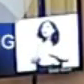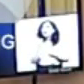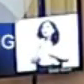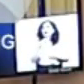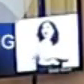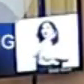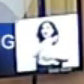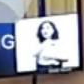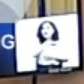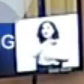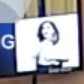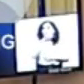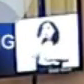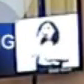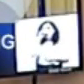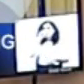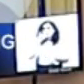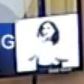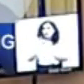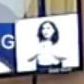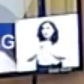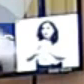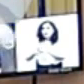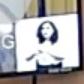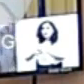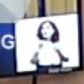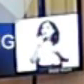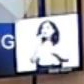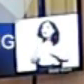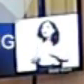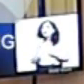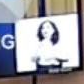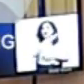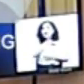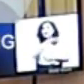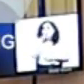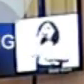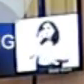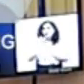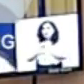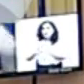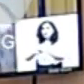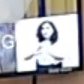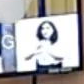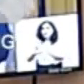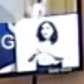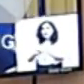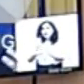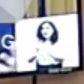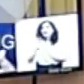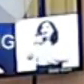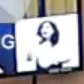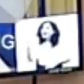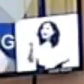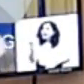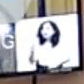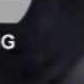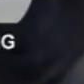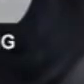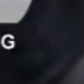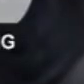realizado na segunda-feira na Assembleia Legislativa de Minas Gerais na terceira mesa do debate público sobre o projeto de lei do